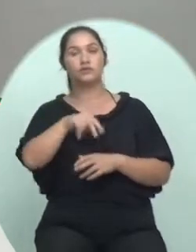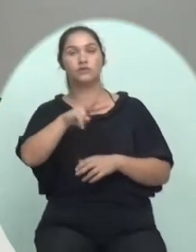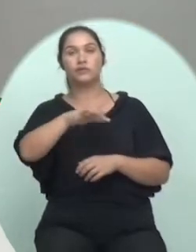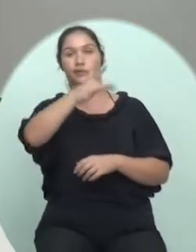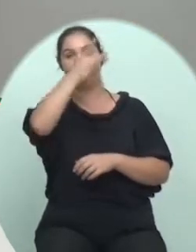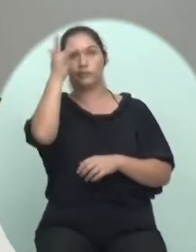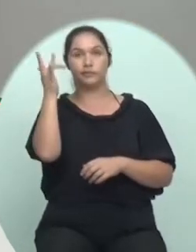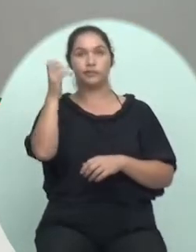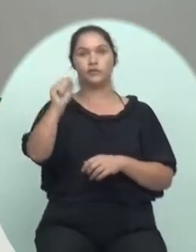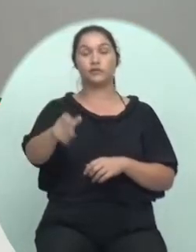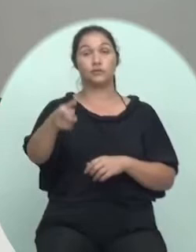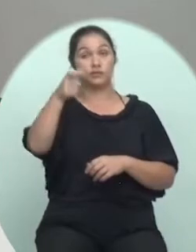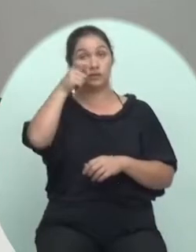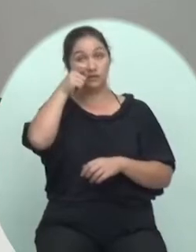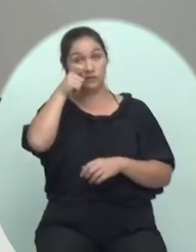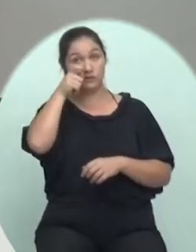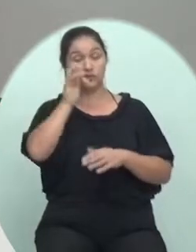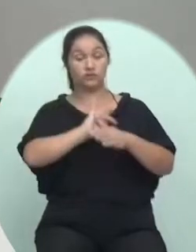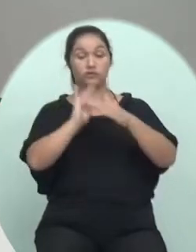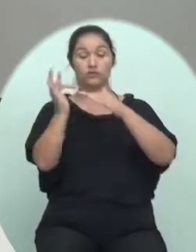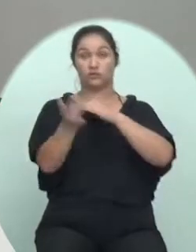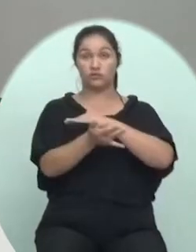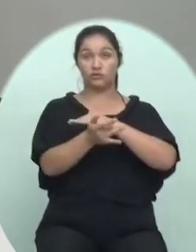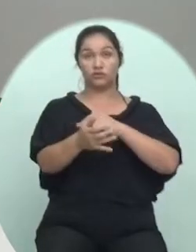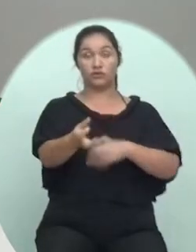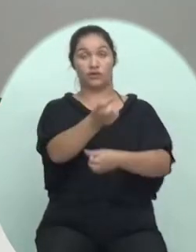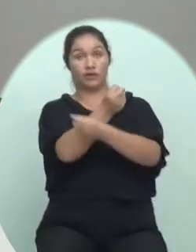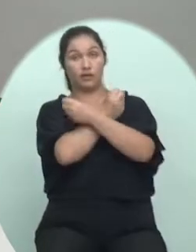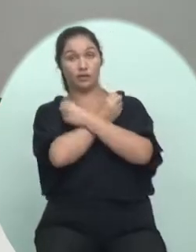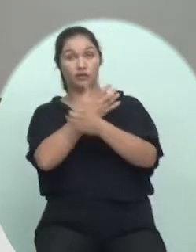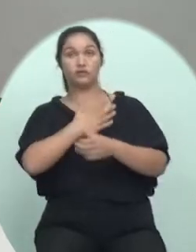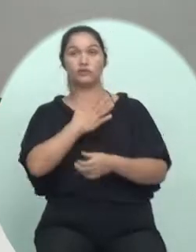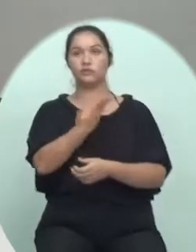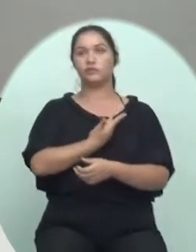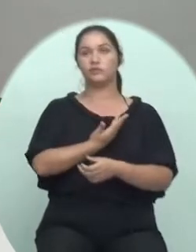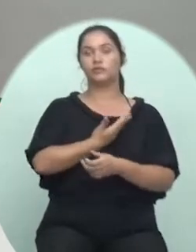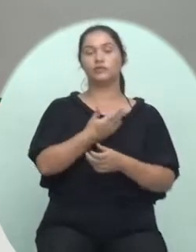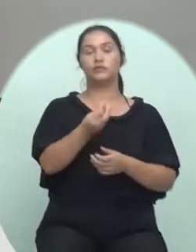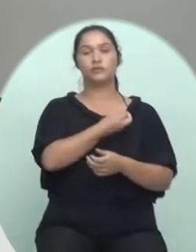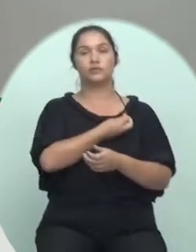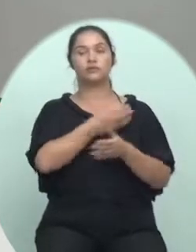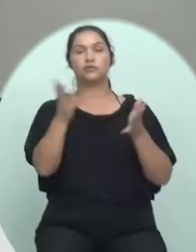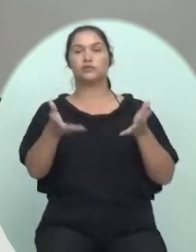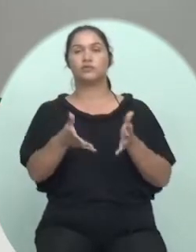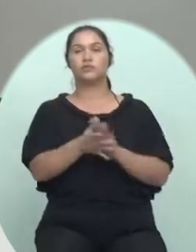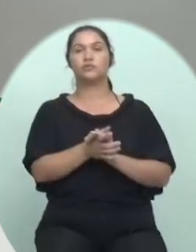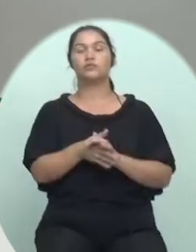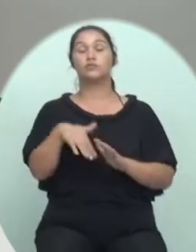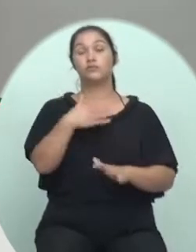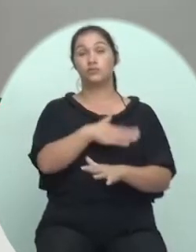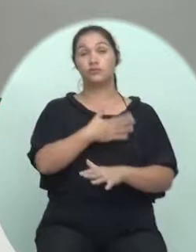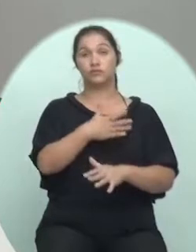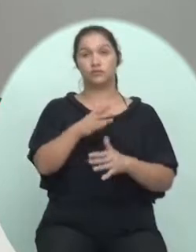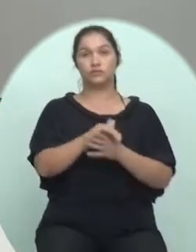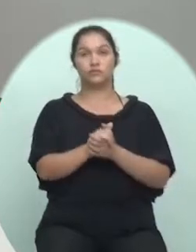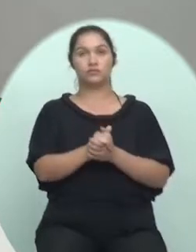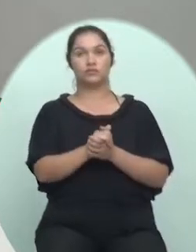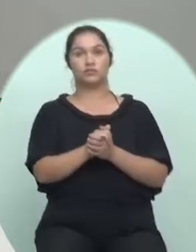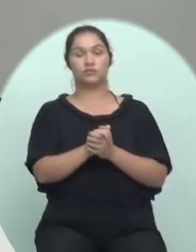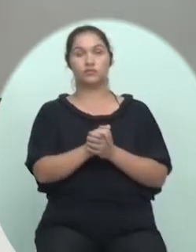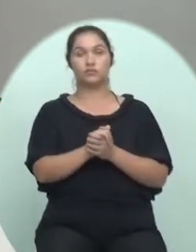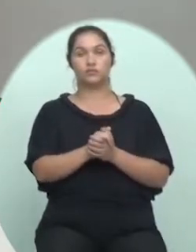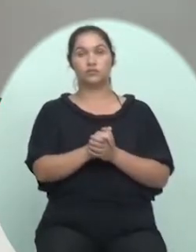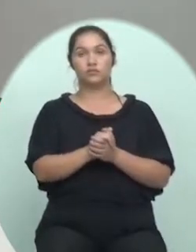assistem, nos acompanham pela rede social. Um abraço ao meu amigo Delira aqui presente. Primeiro, gostaria, então, repetindo alguns